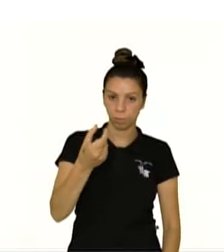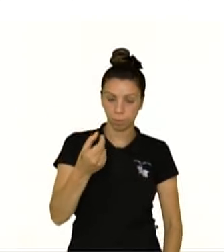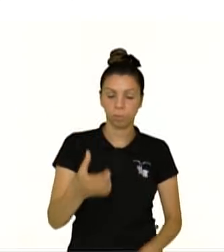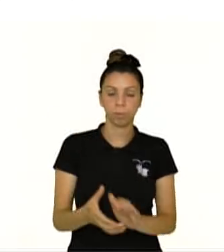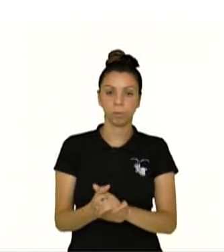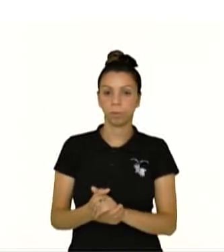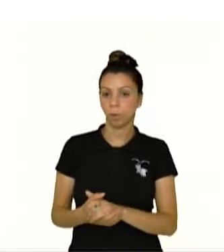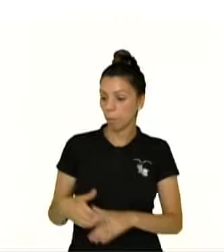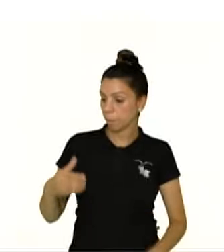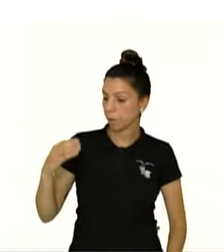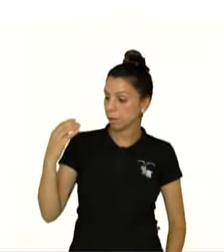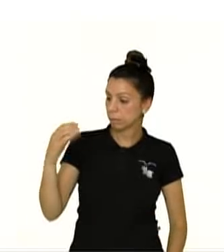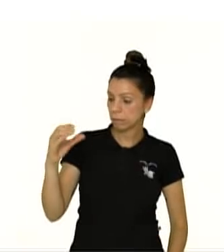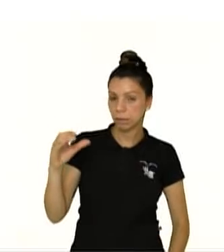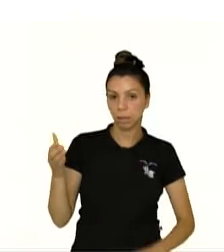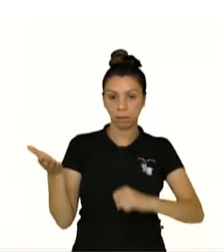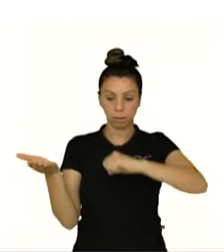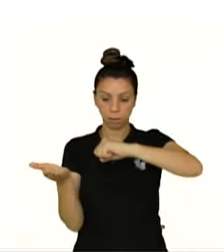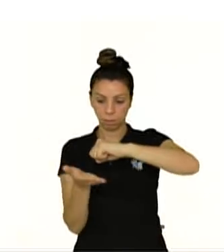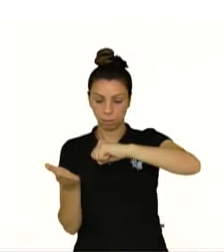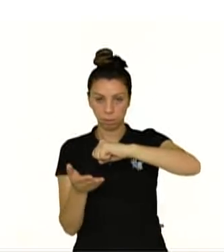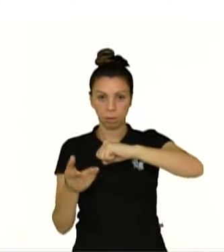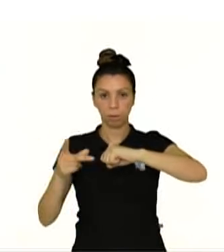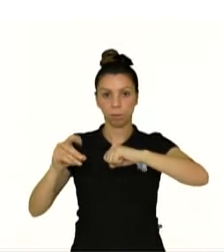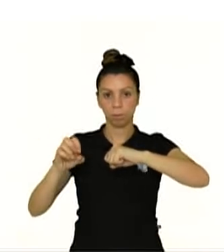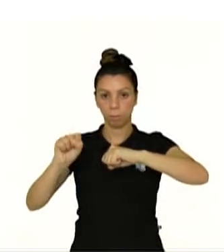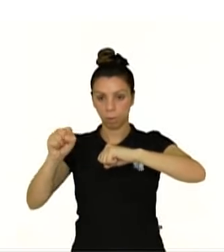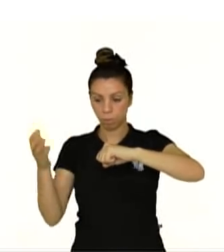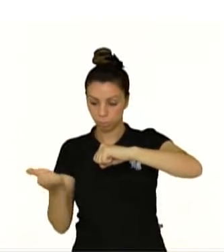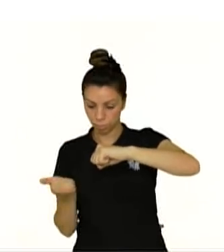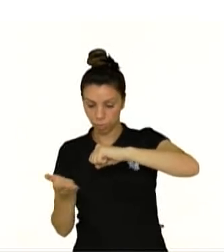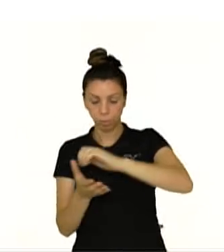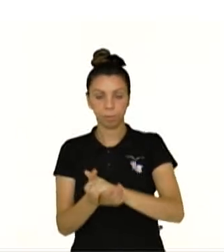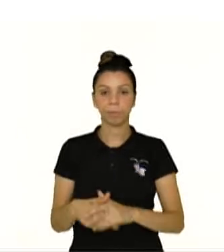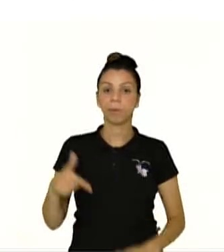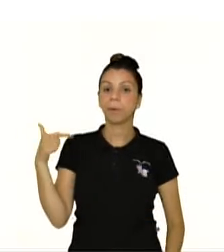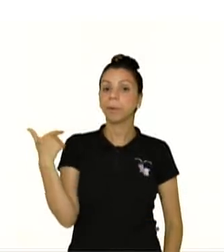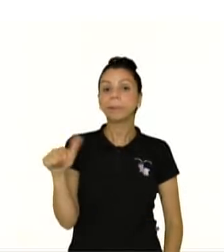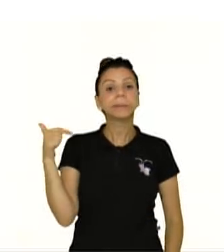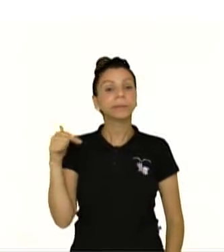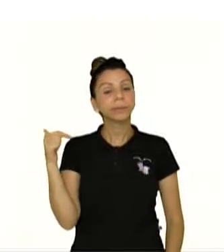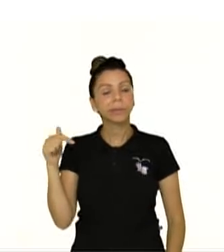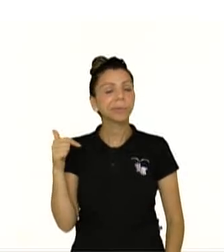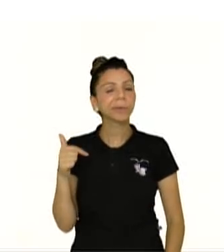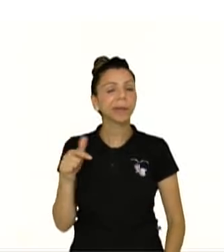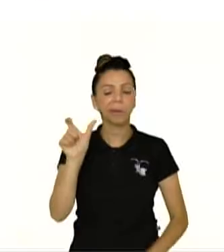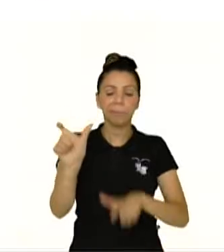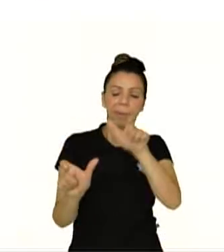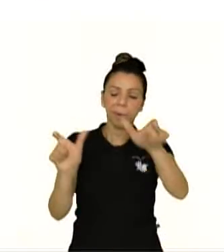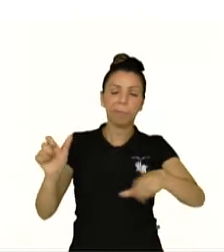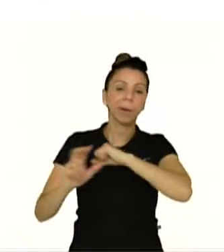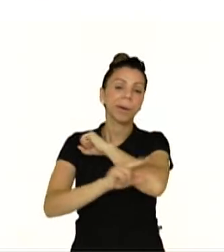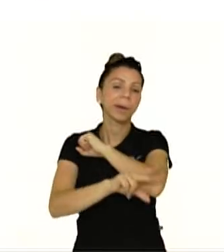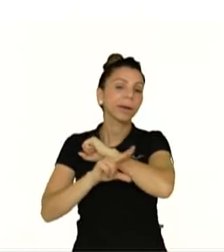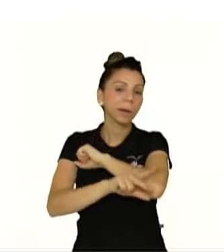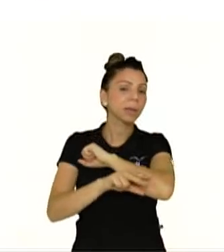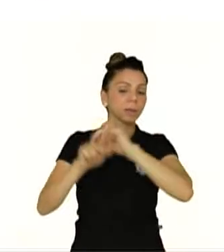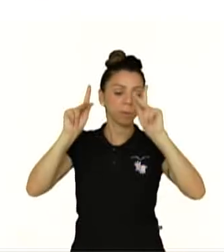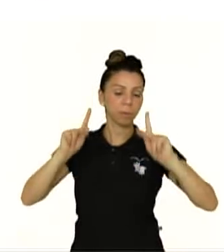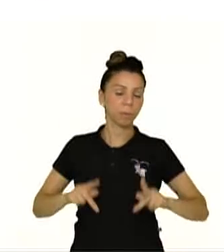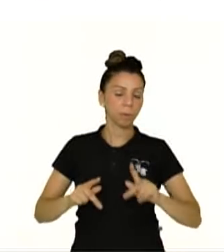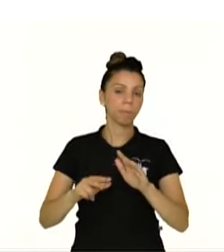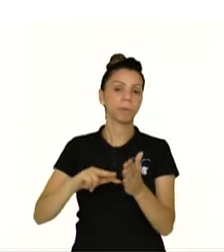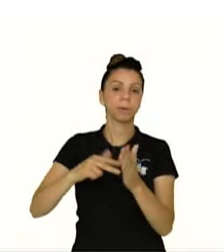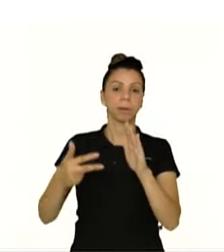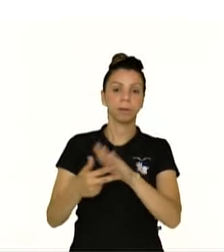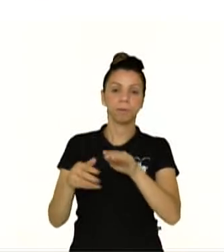ciência dos últimos tempos, reconhece que não há diversas raças humanas. O que é isso? Hierarquias